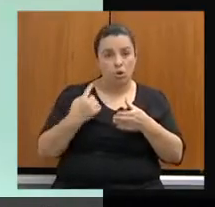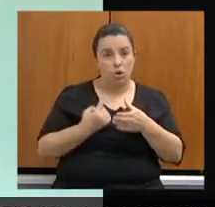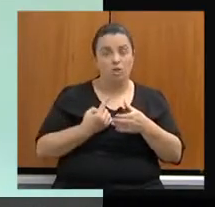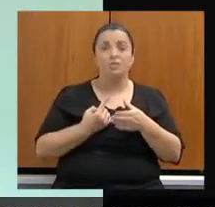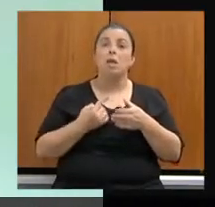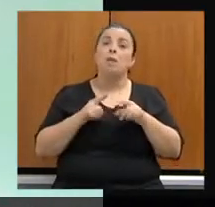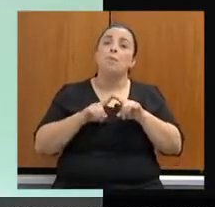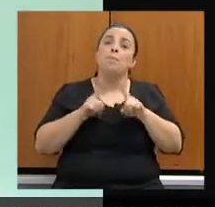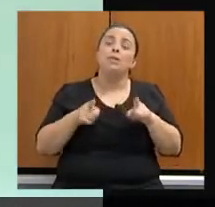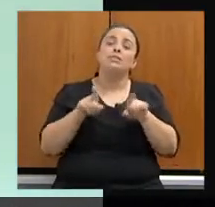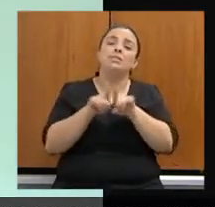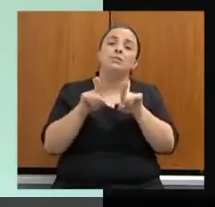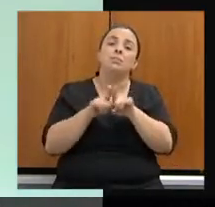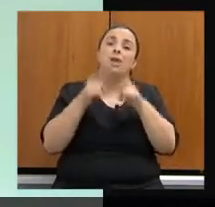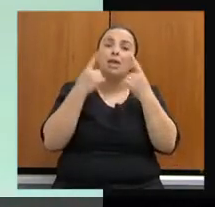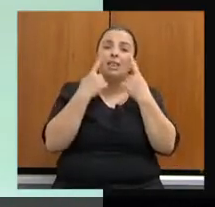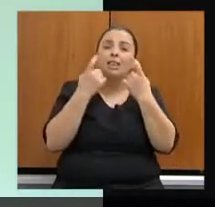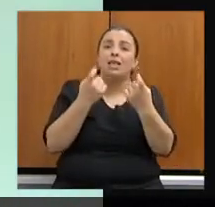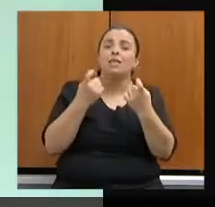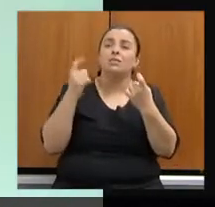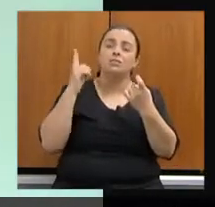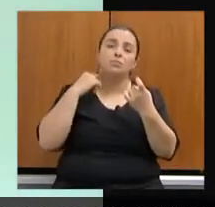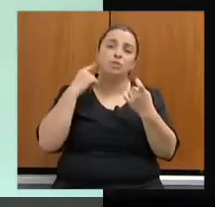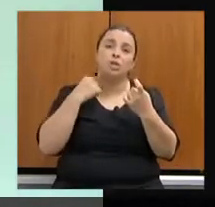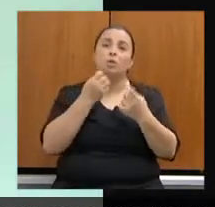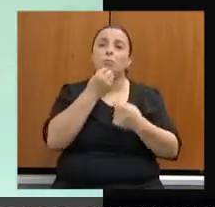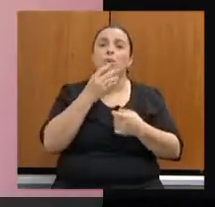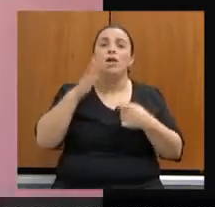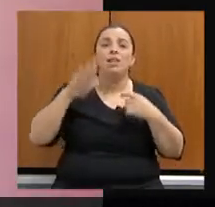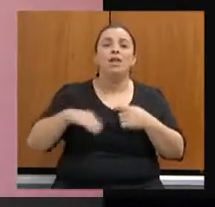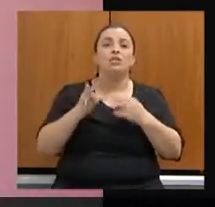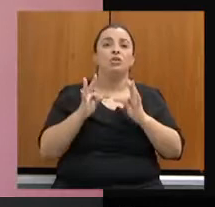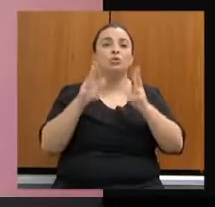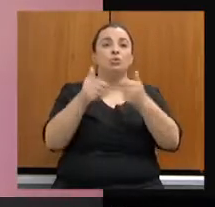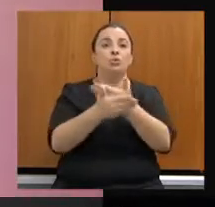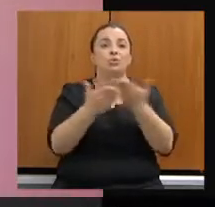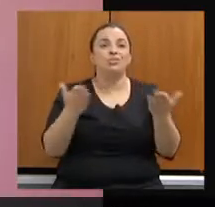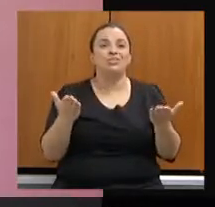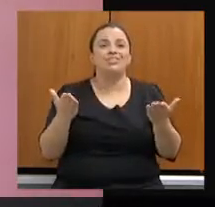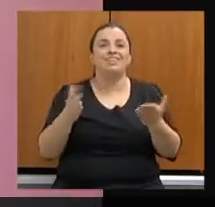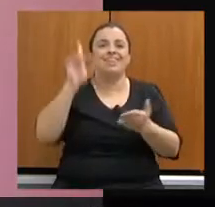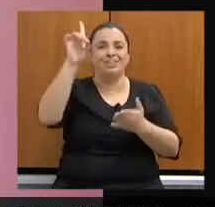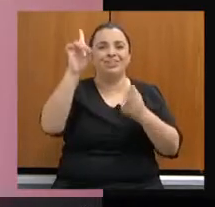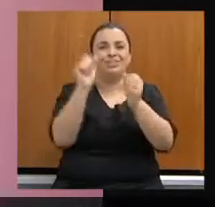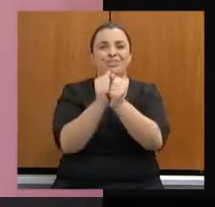nossa querida Minas Gerais com Deus aí